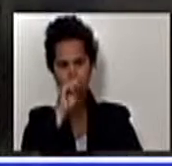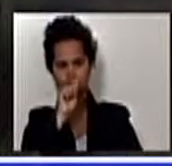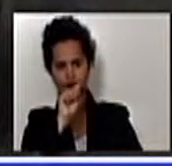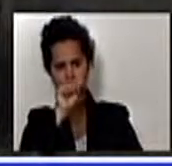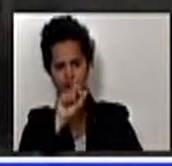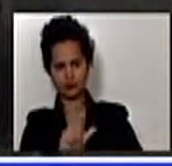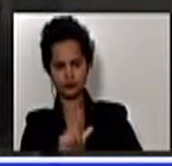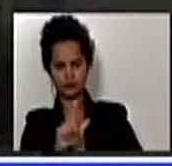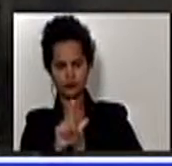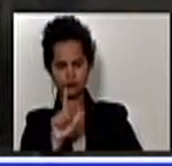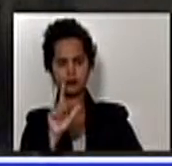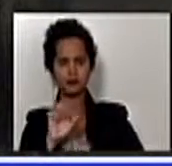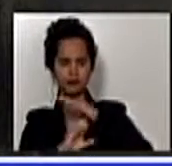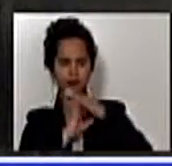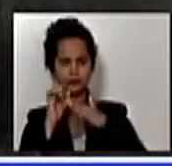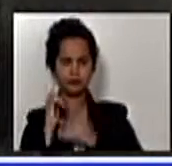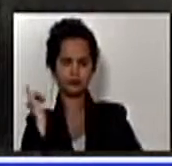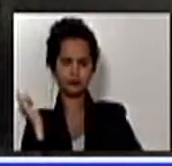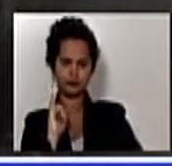A empresa de energia.